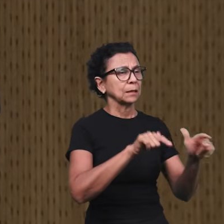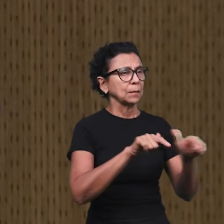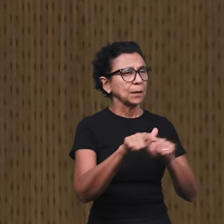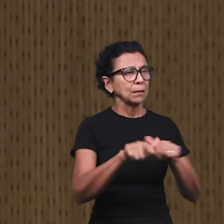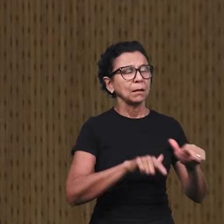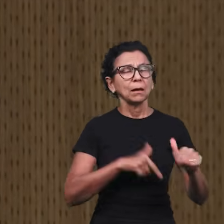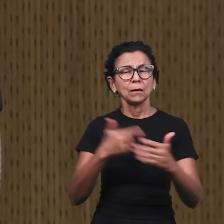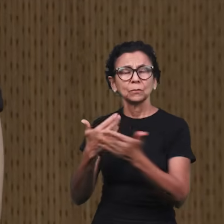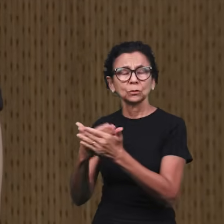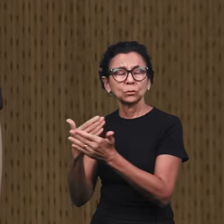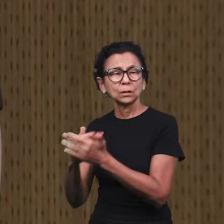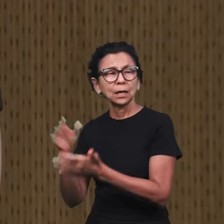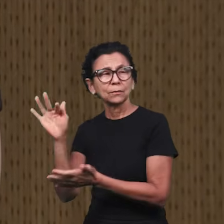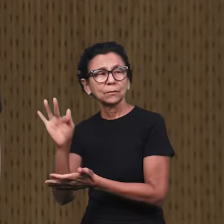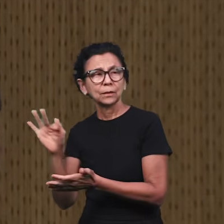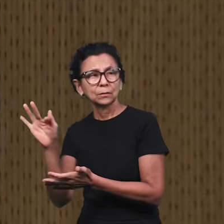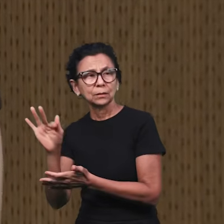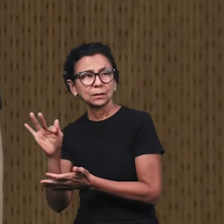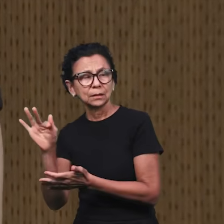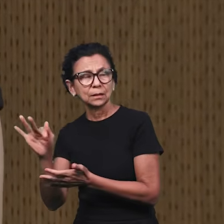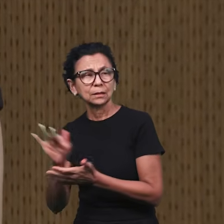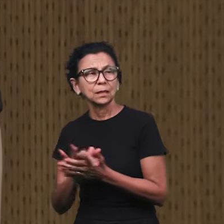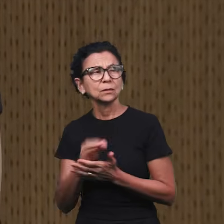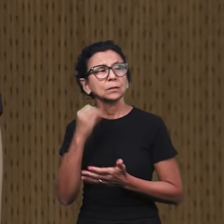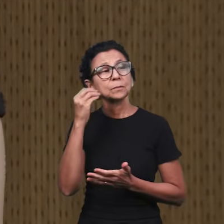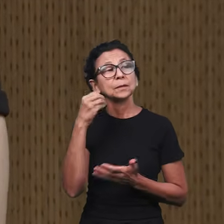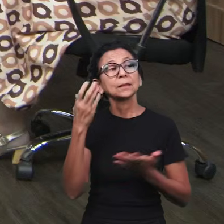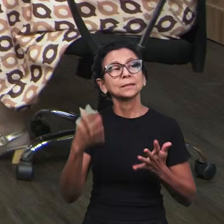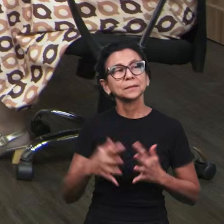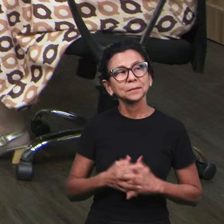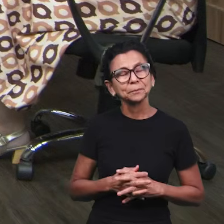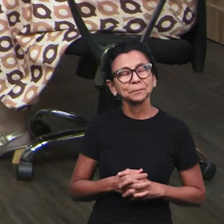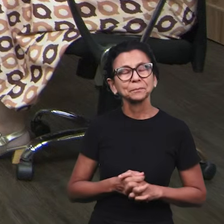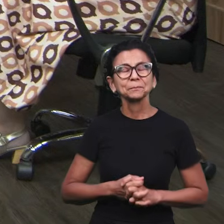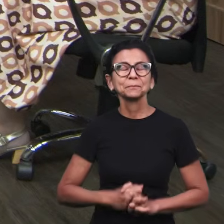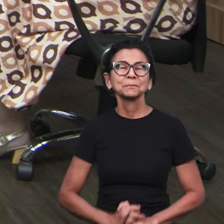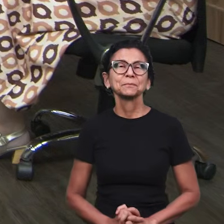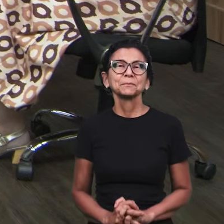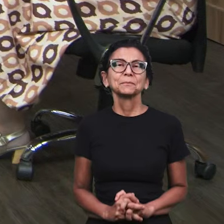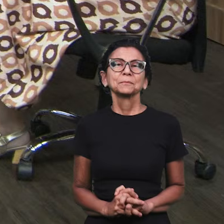Queria que o senhor também falasse um pouquinho sobre como foi esse período da faculdade.